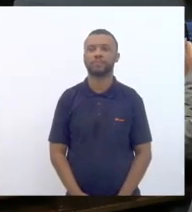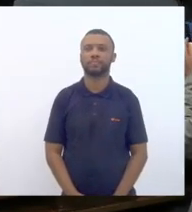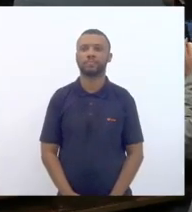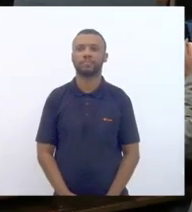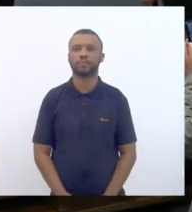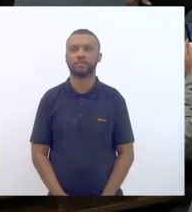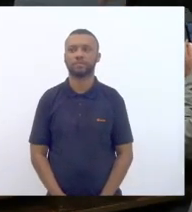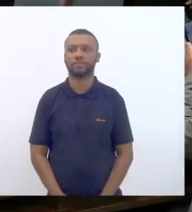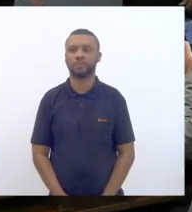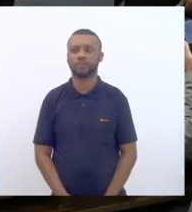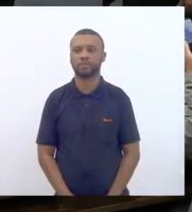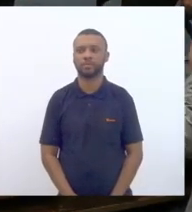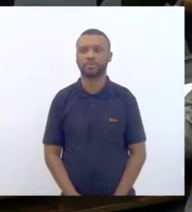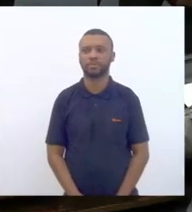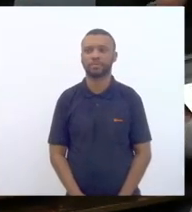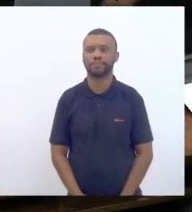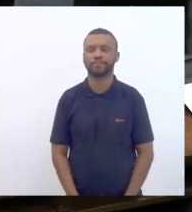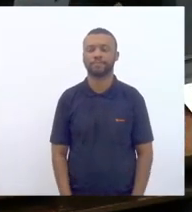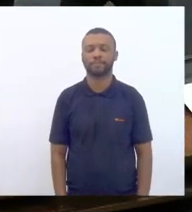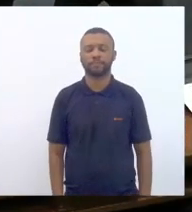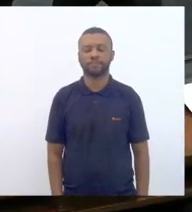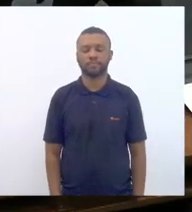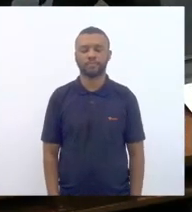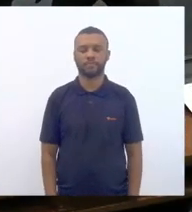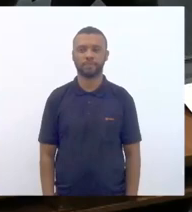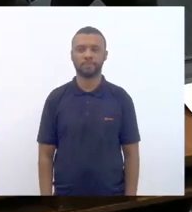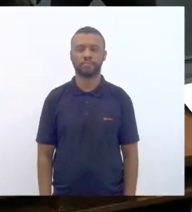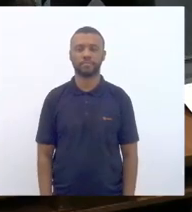2, 3, 4, 5, 6, 7. Desde o Gorto.